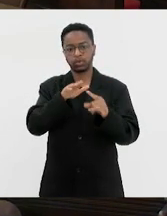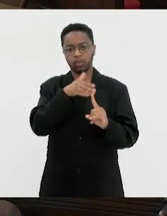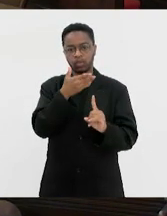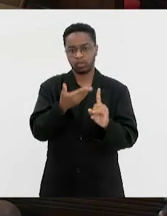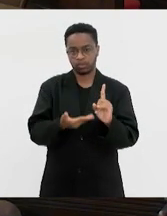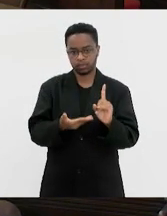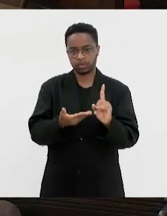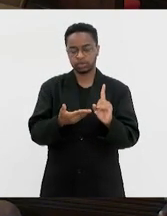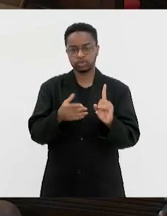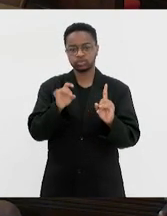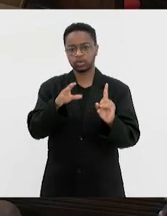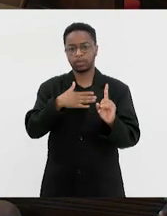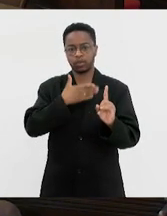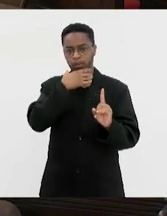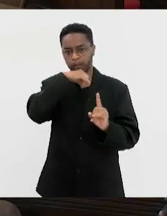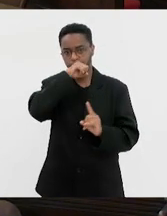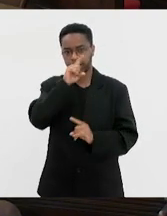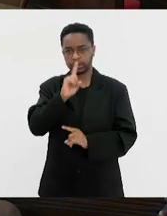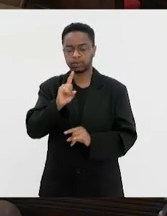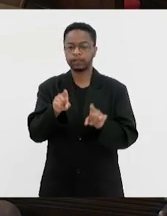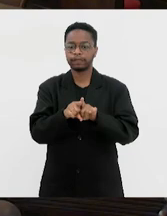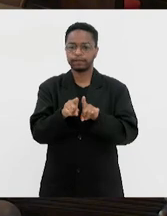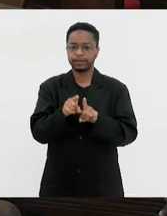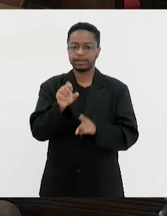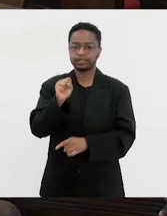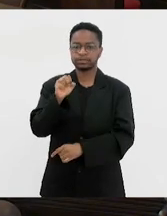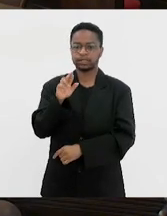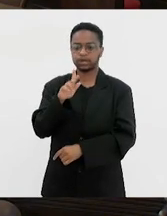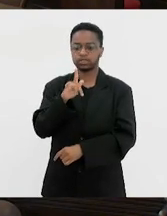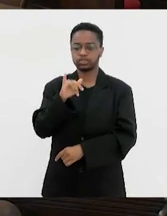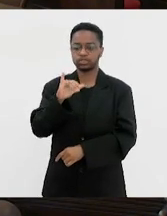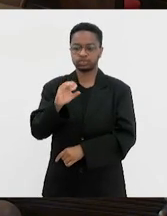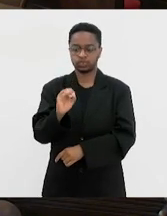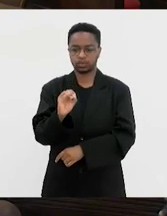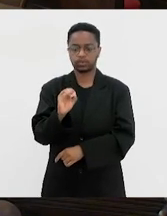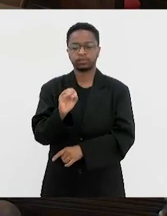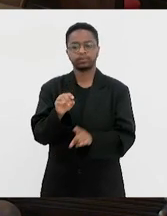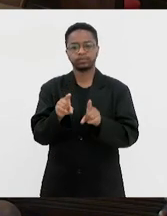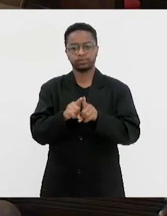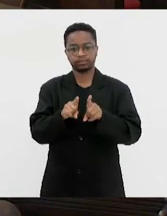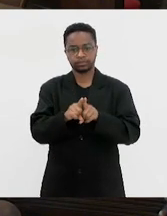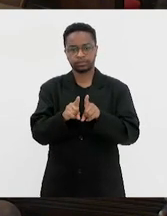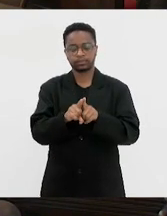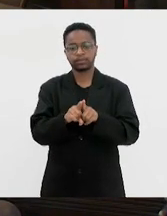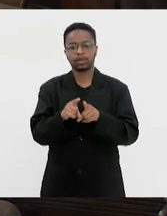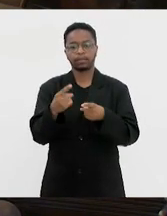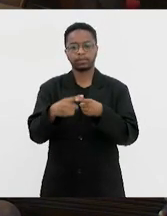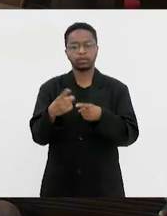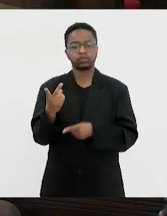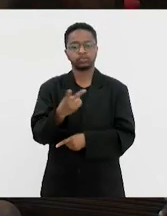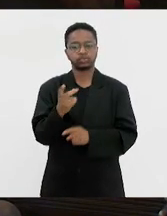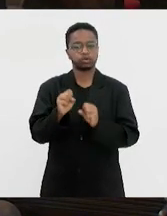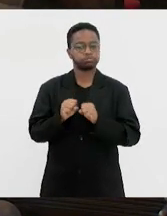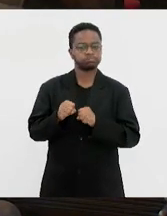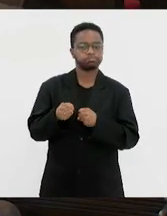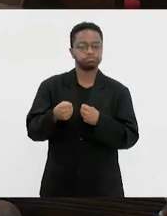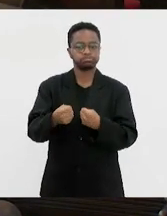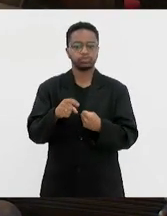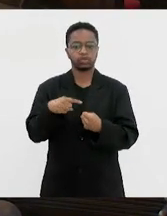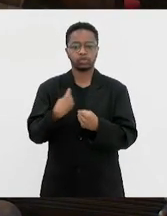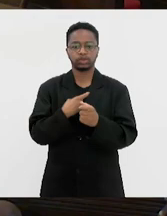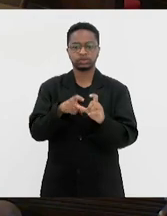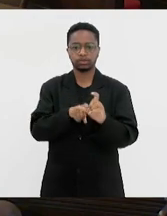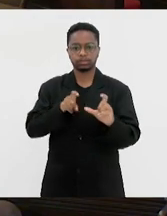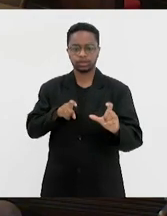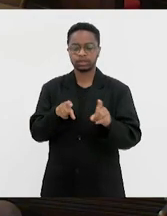meu pai, como também para o Sérgio Miranda. Esses dois lutadores pela nossa emancipação